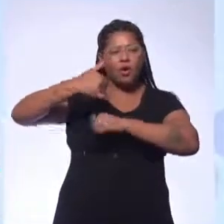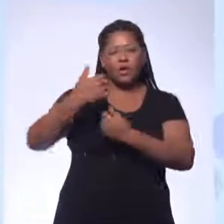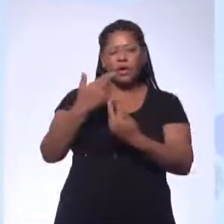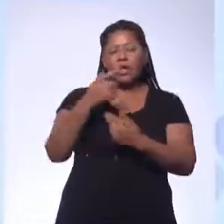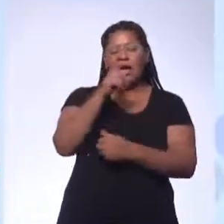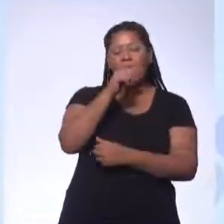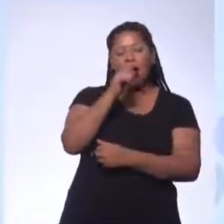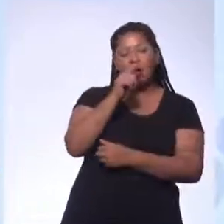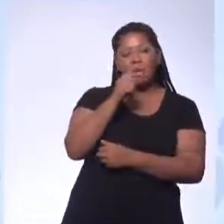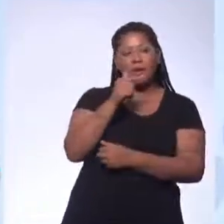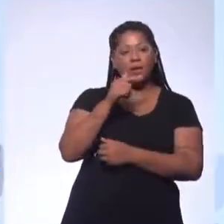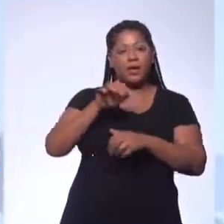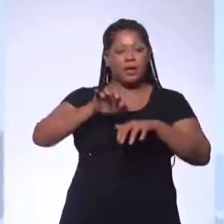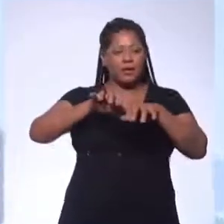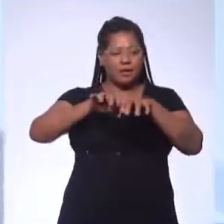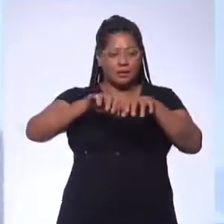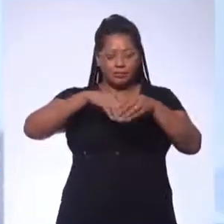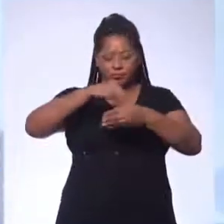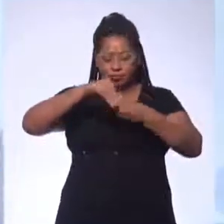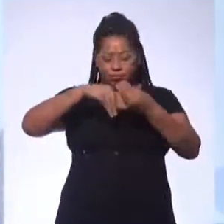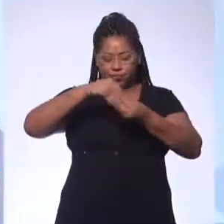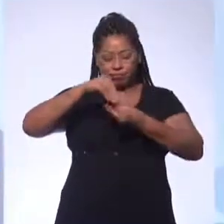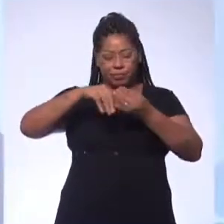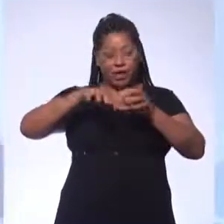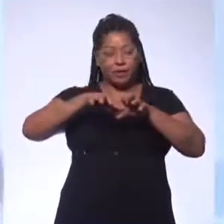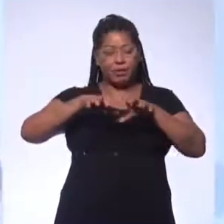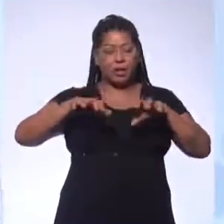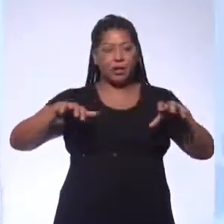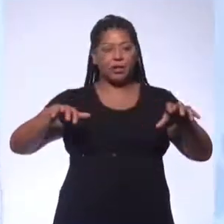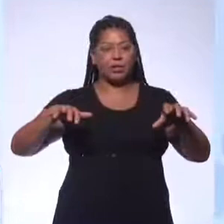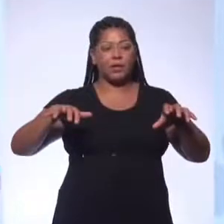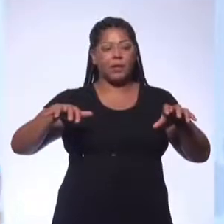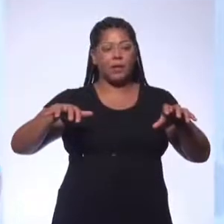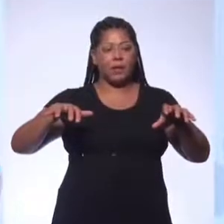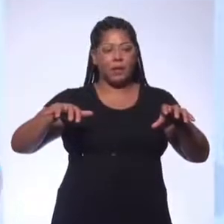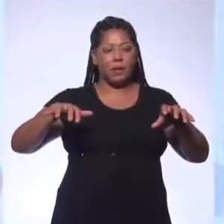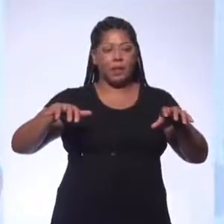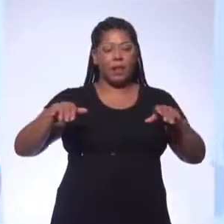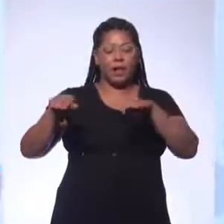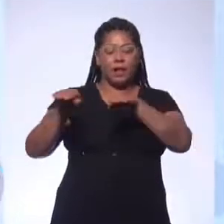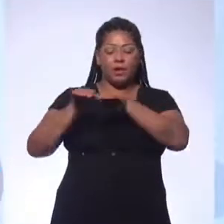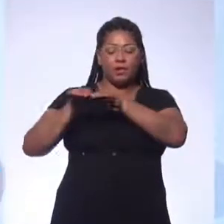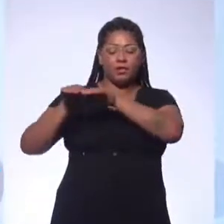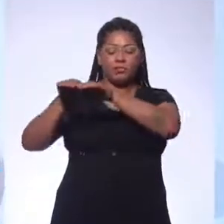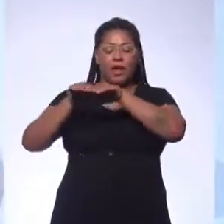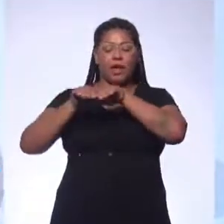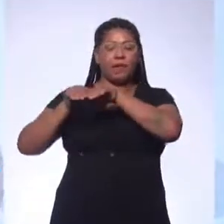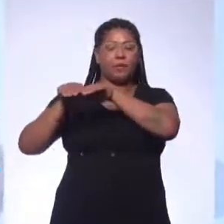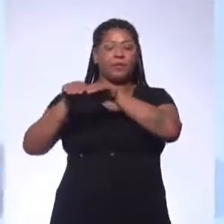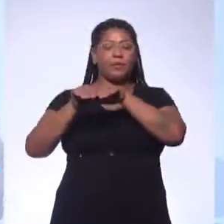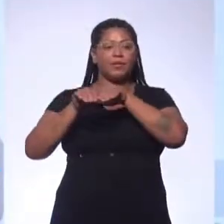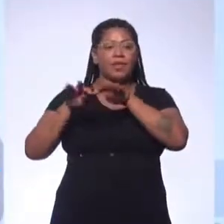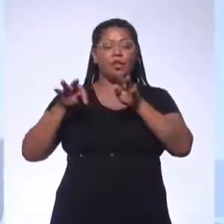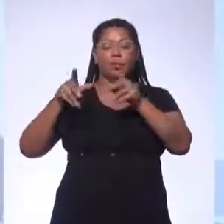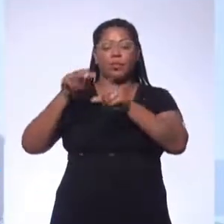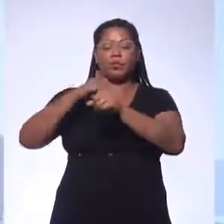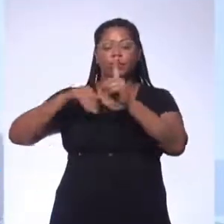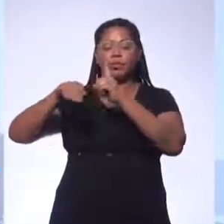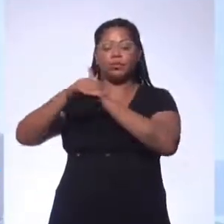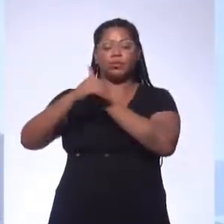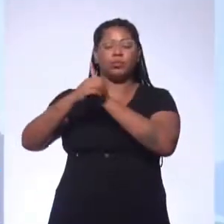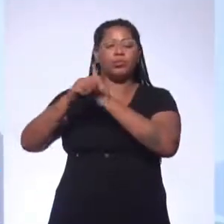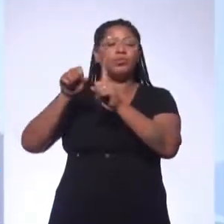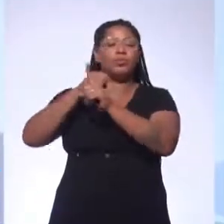liberdades individuais. No comunismo, a igualdade social. Então, dentro do mesmo